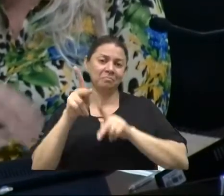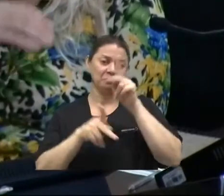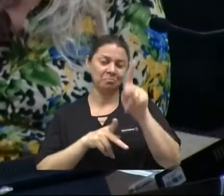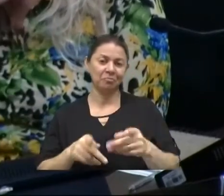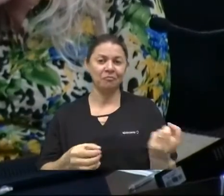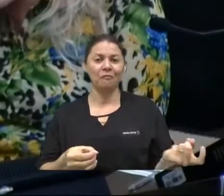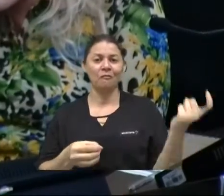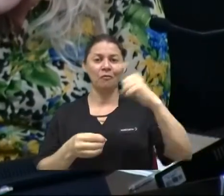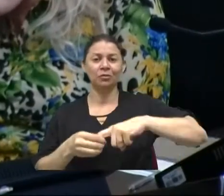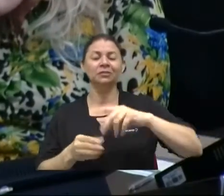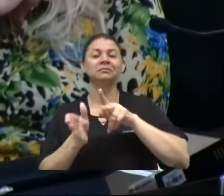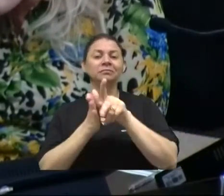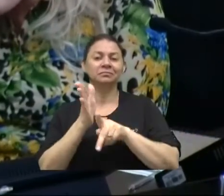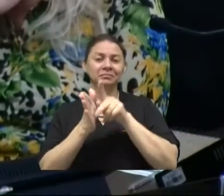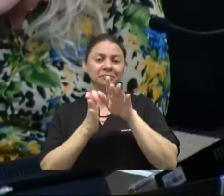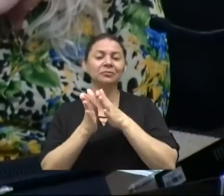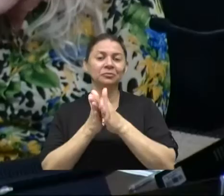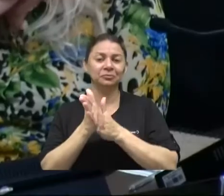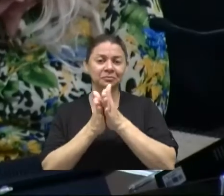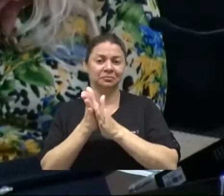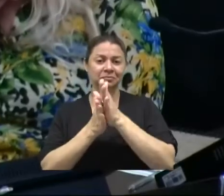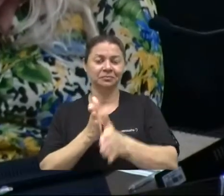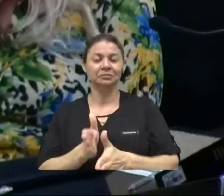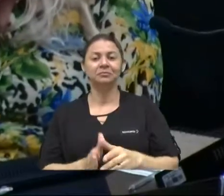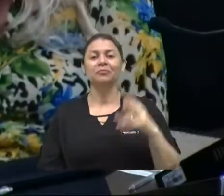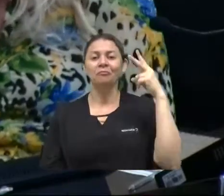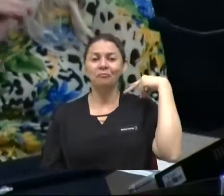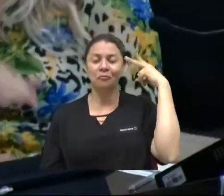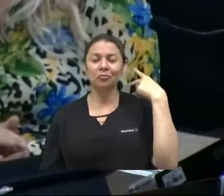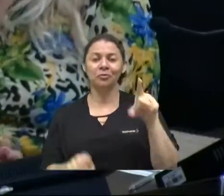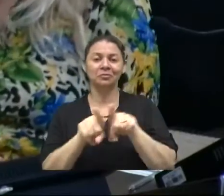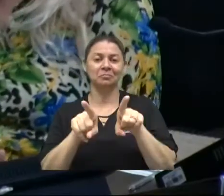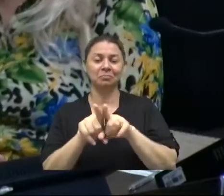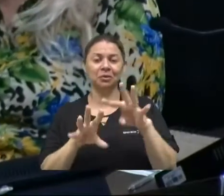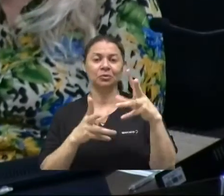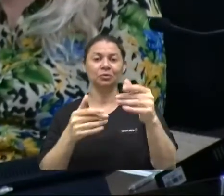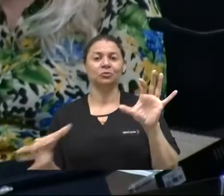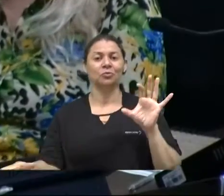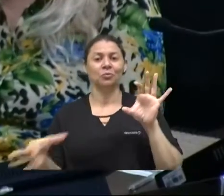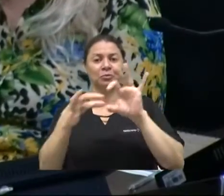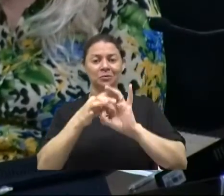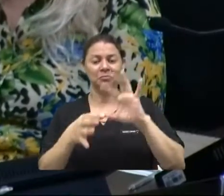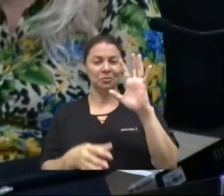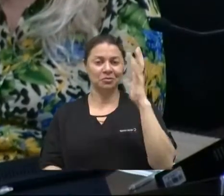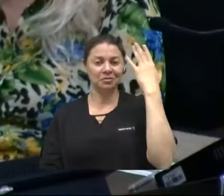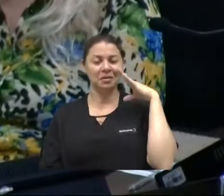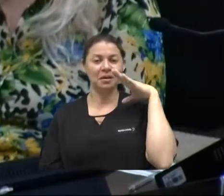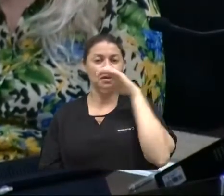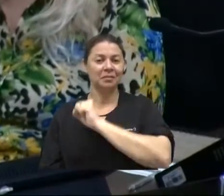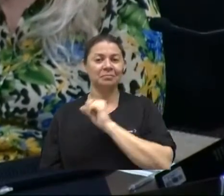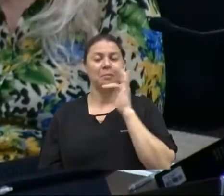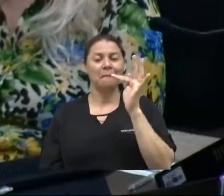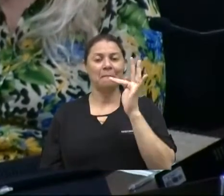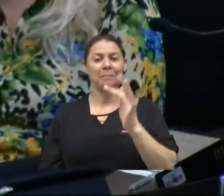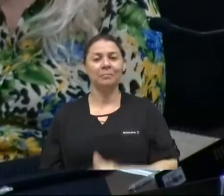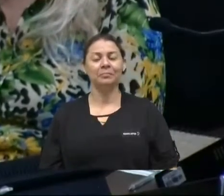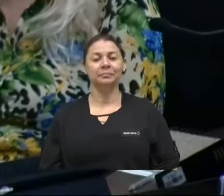todos nós, vereadores, que estaremos unidos, lutando para que isso aconteça o mais breve possível.